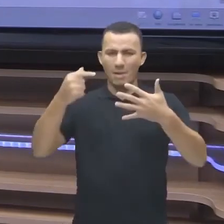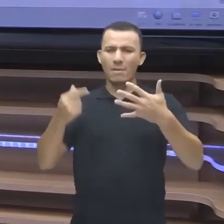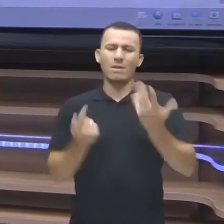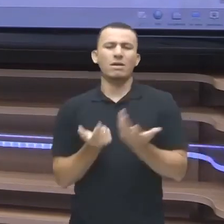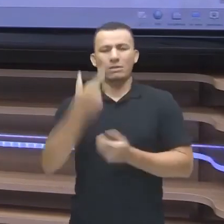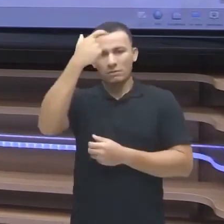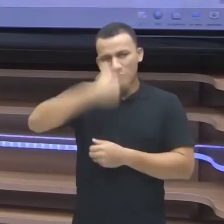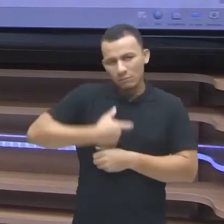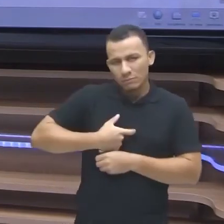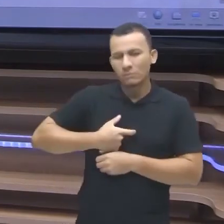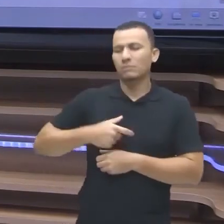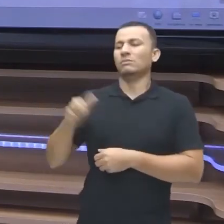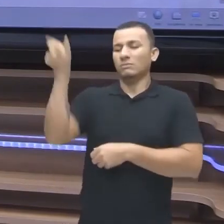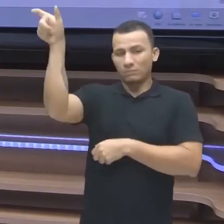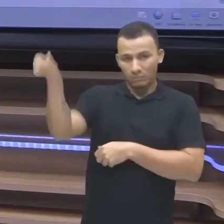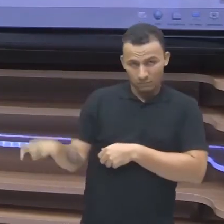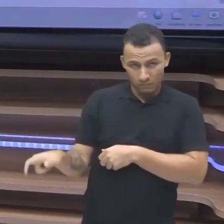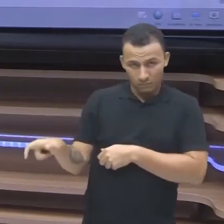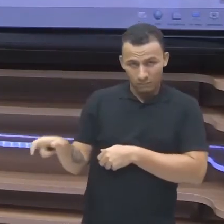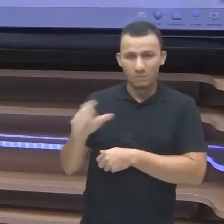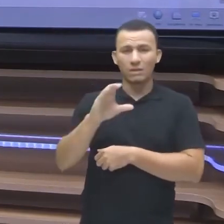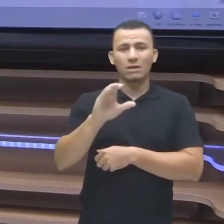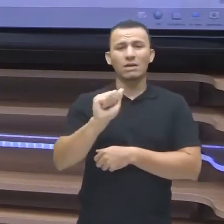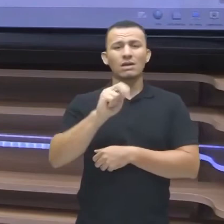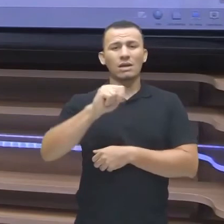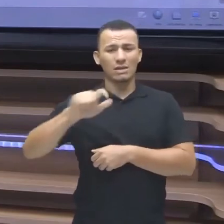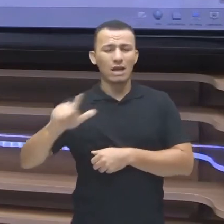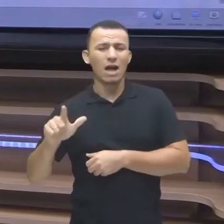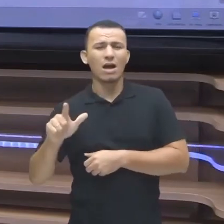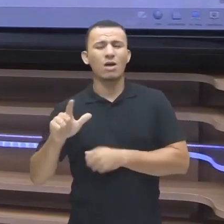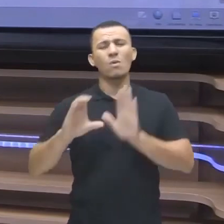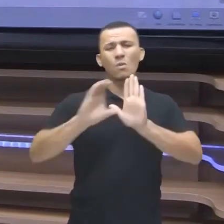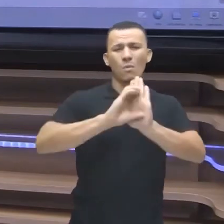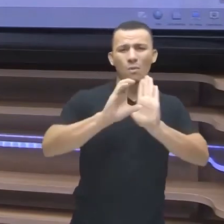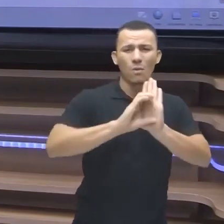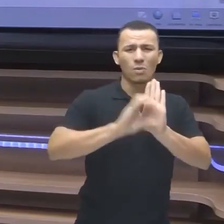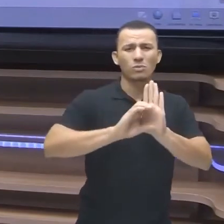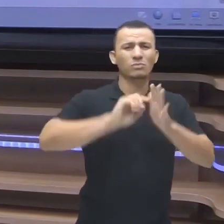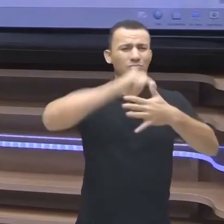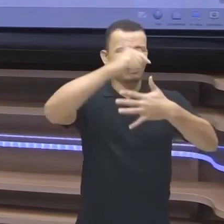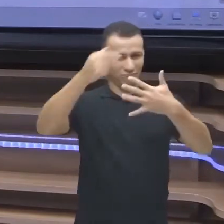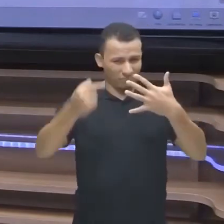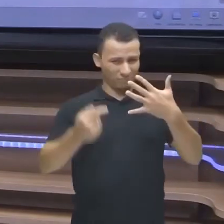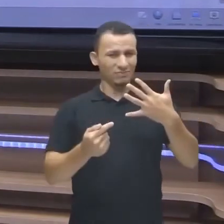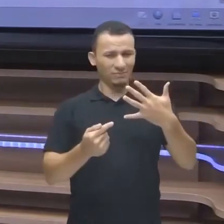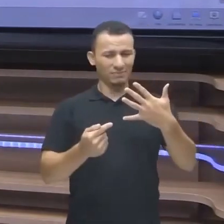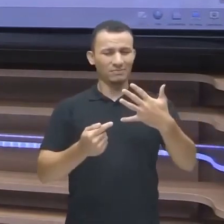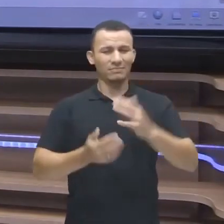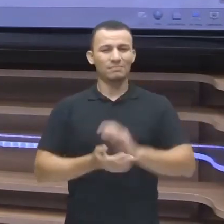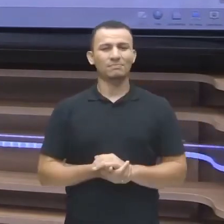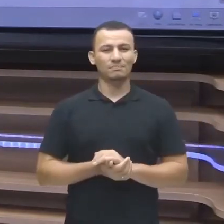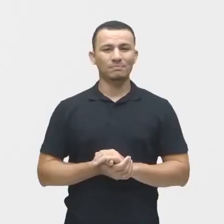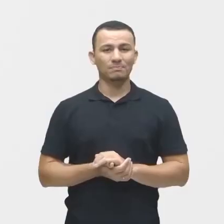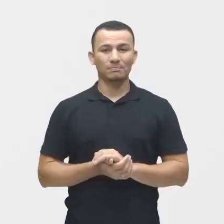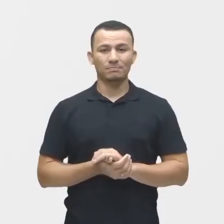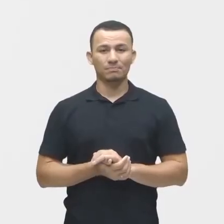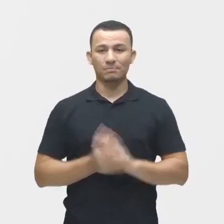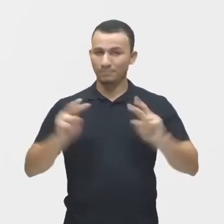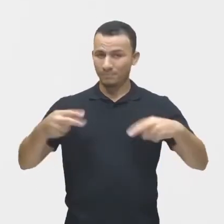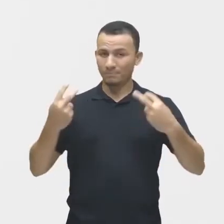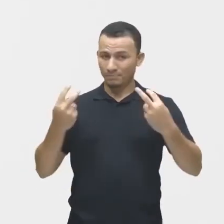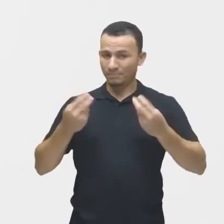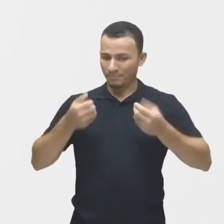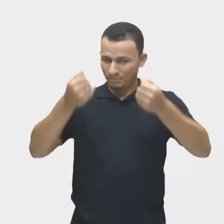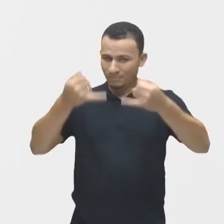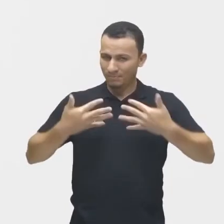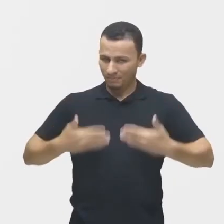Emissor, receptor, canal, código, enfim. Vamos voltar para cá para a gente seguir, que agora é um outro exemplo.